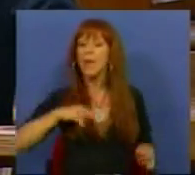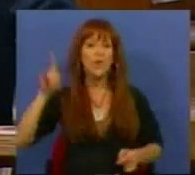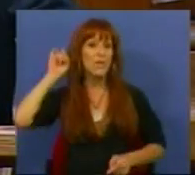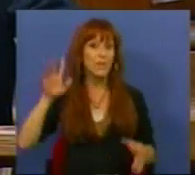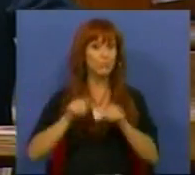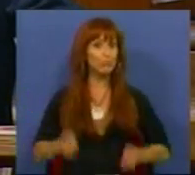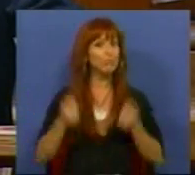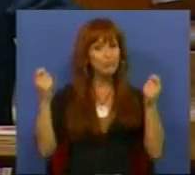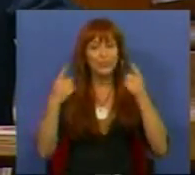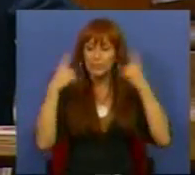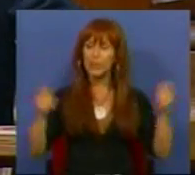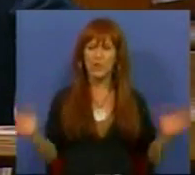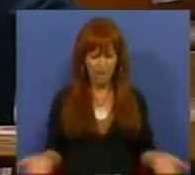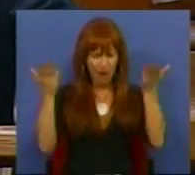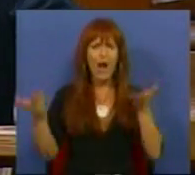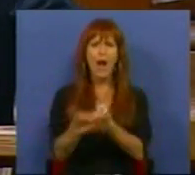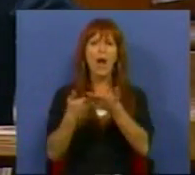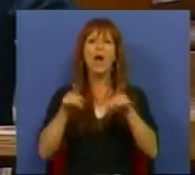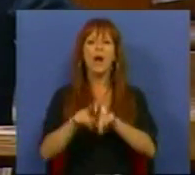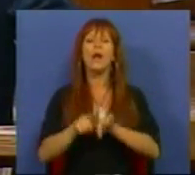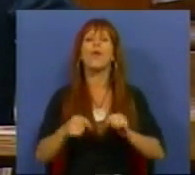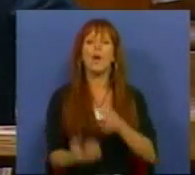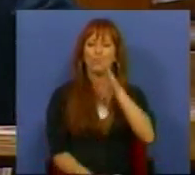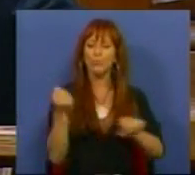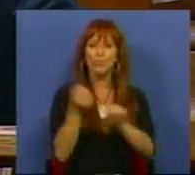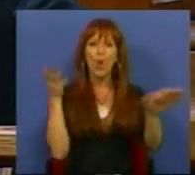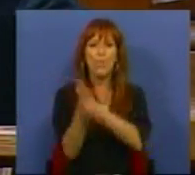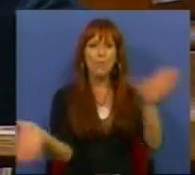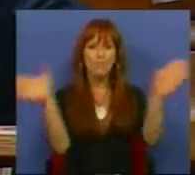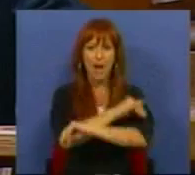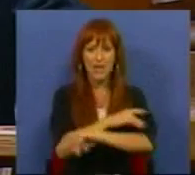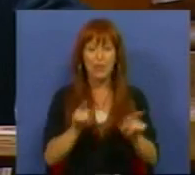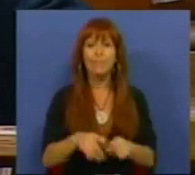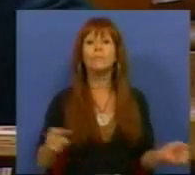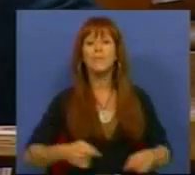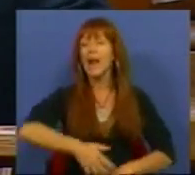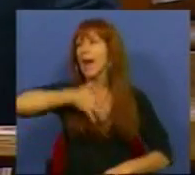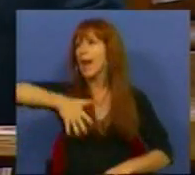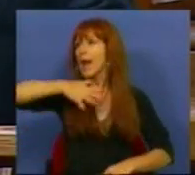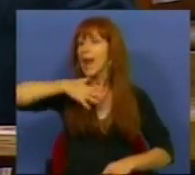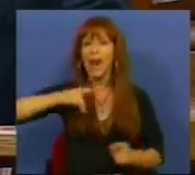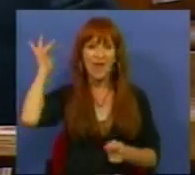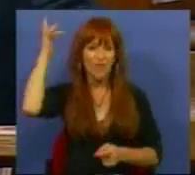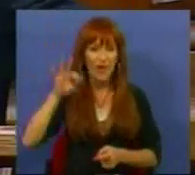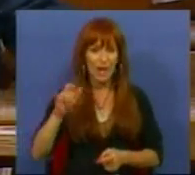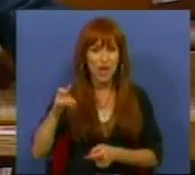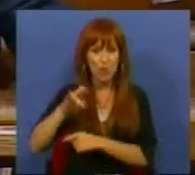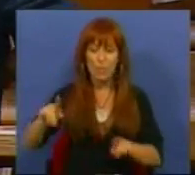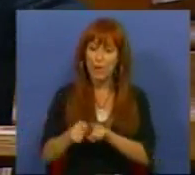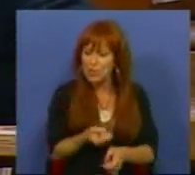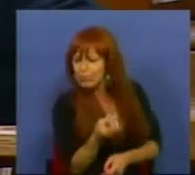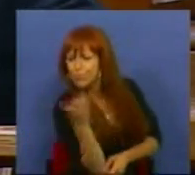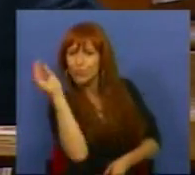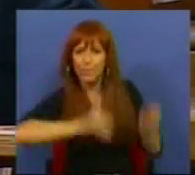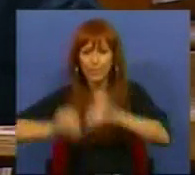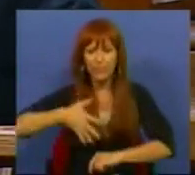virtudes do investimento público para o relançamento da economia e para a criação de emprego. Bem pregou Frei Tomás. Contados os votos,